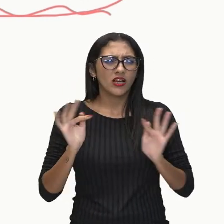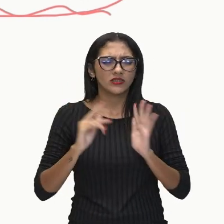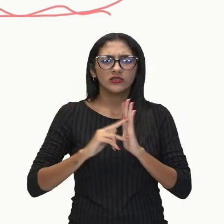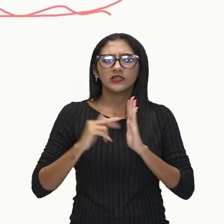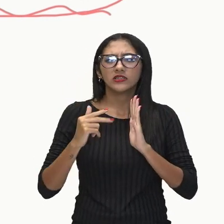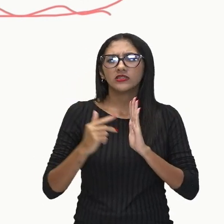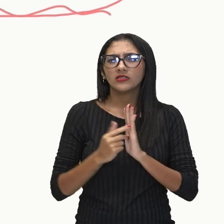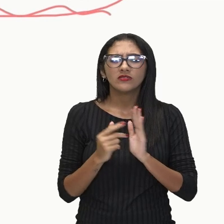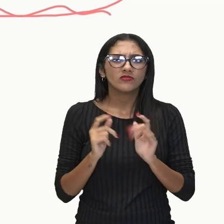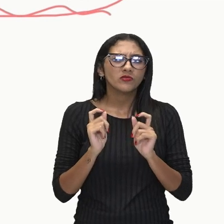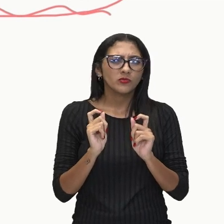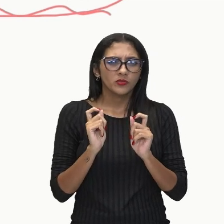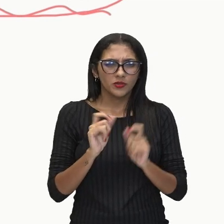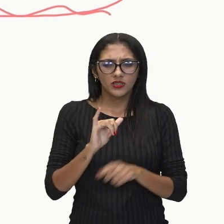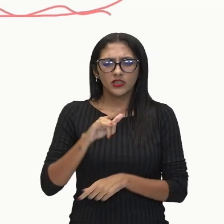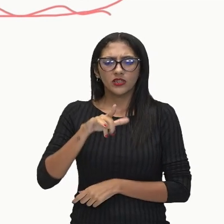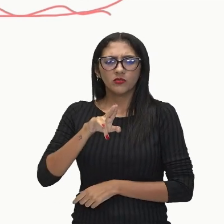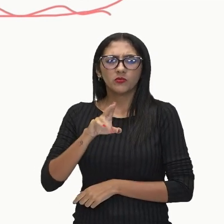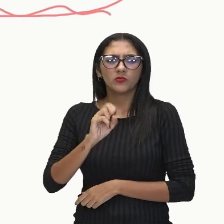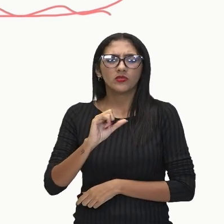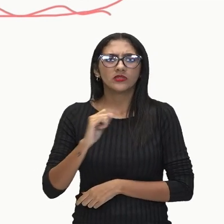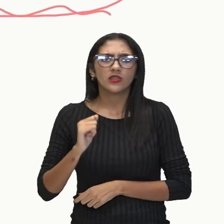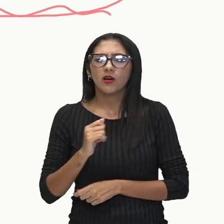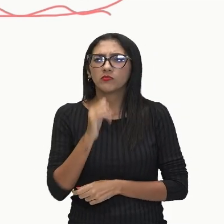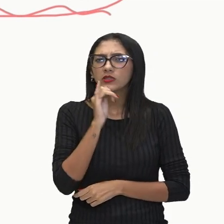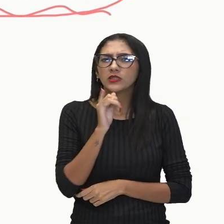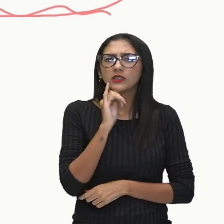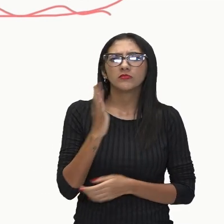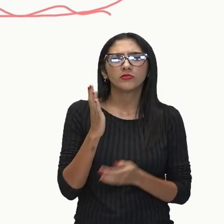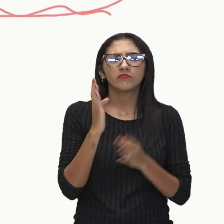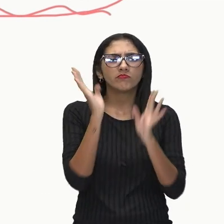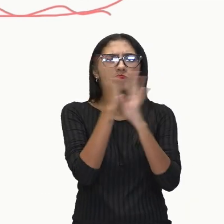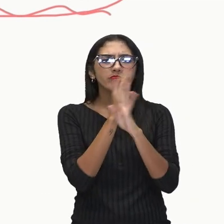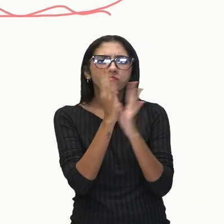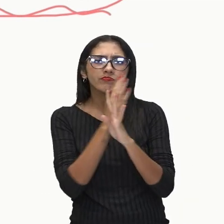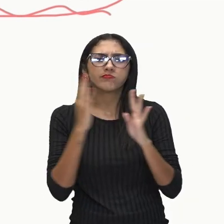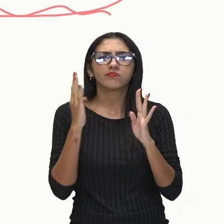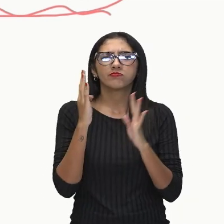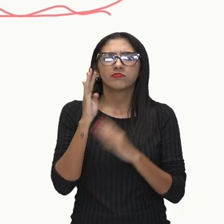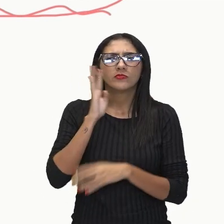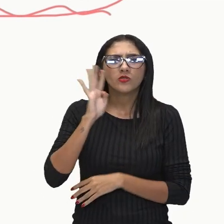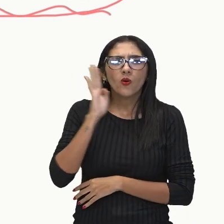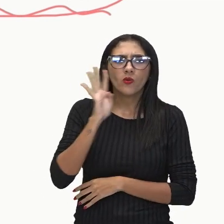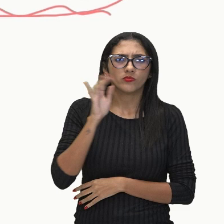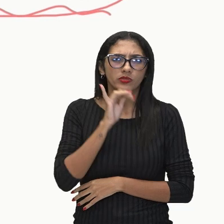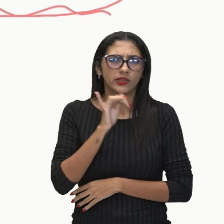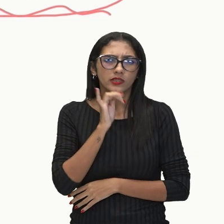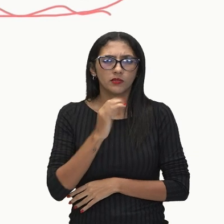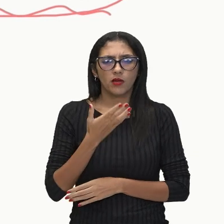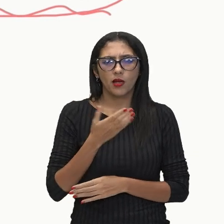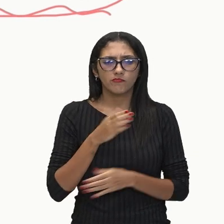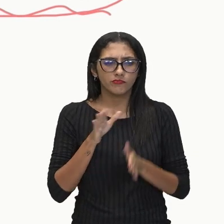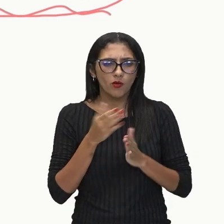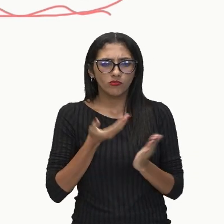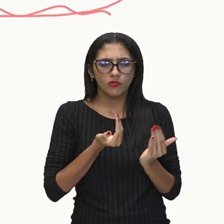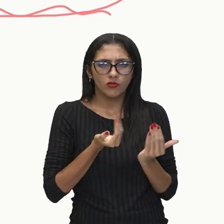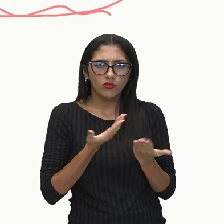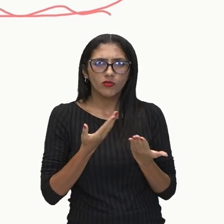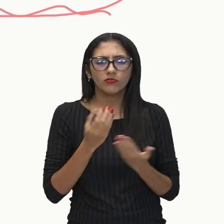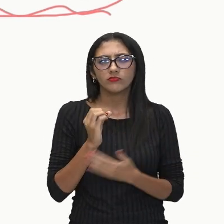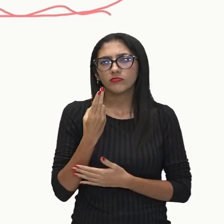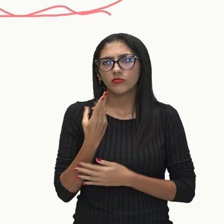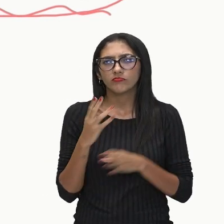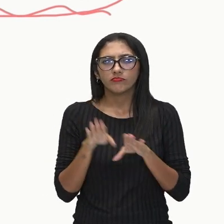a gente pode até pensar nessa ilusão aqui na questão da juventude, nas